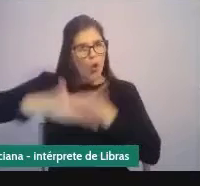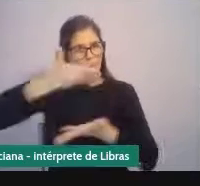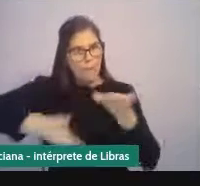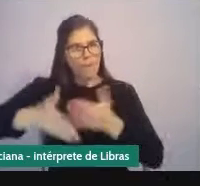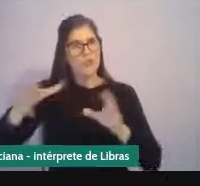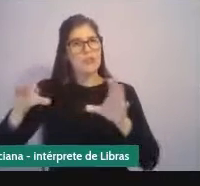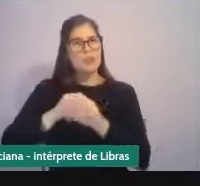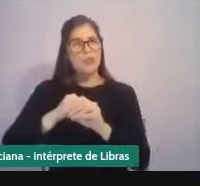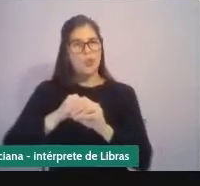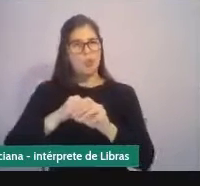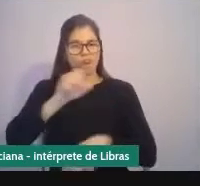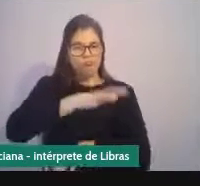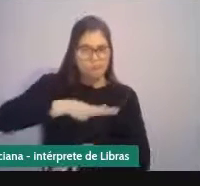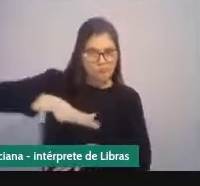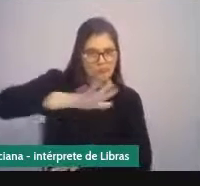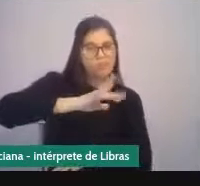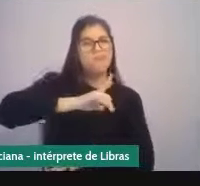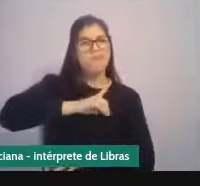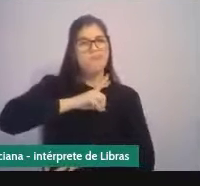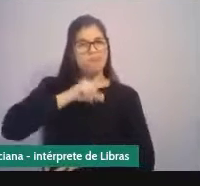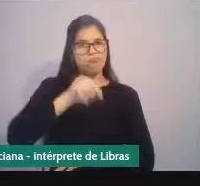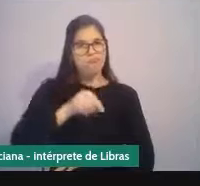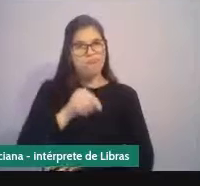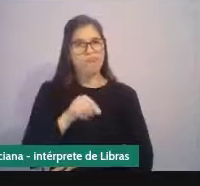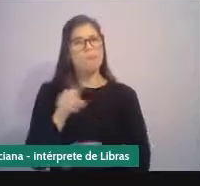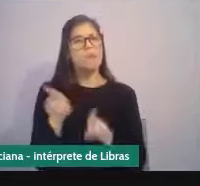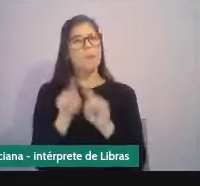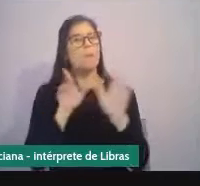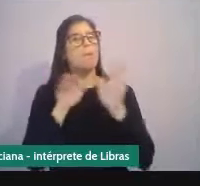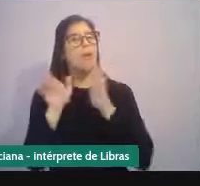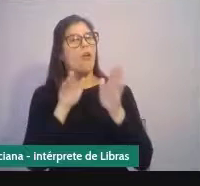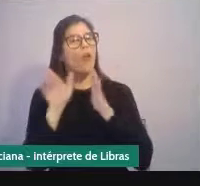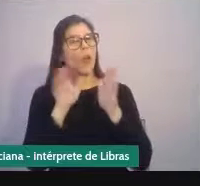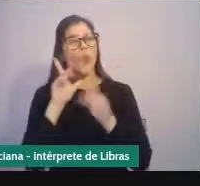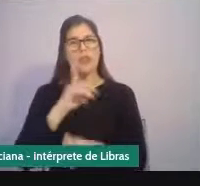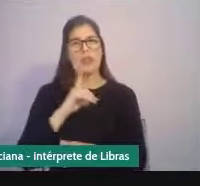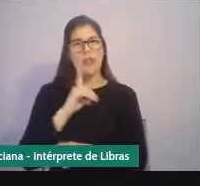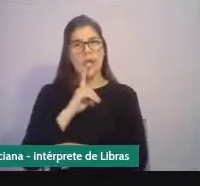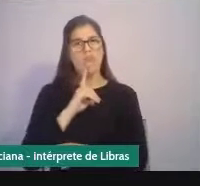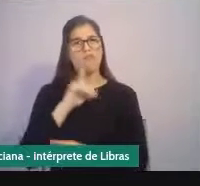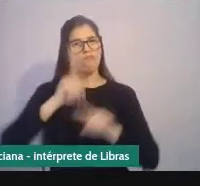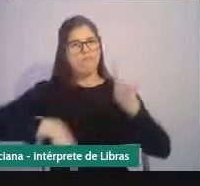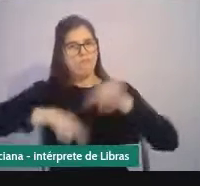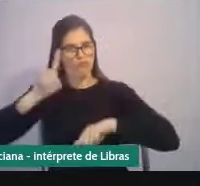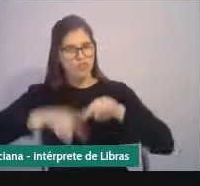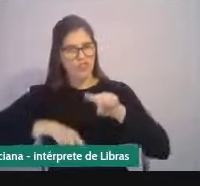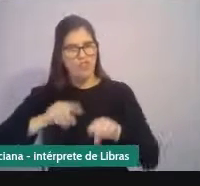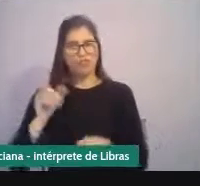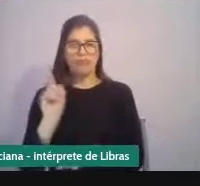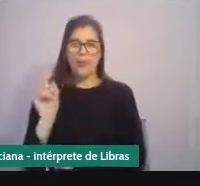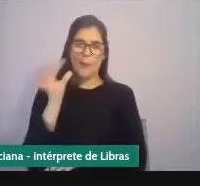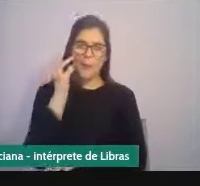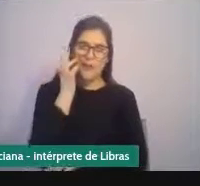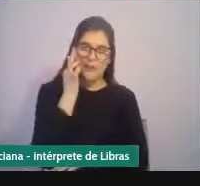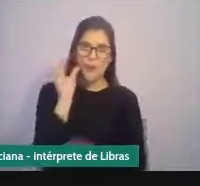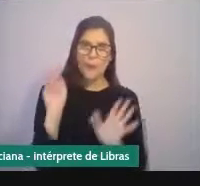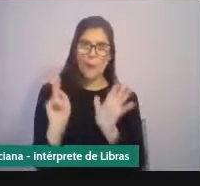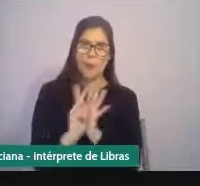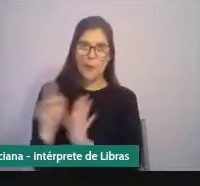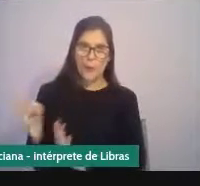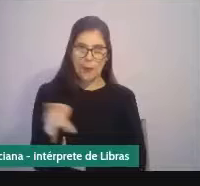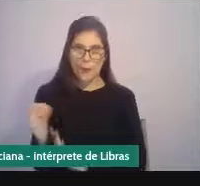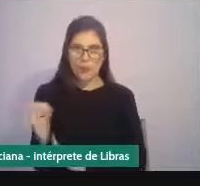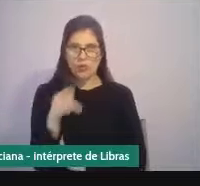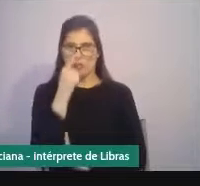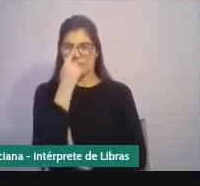espaço único, então tudo isso foi feito nesse período aí das atividades não presenciais dos professores.